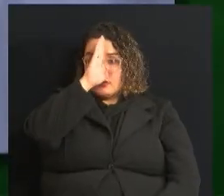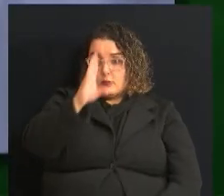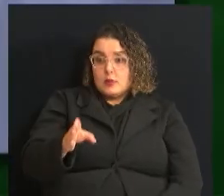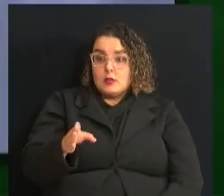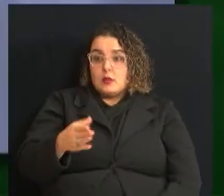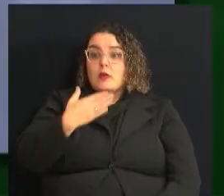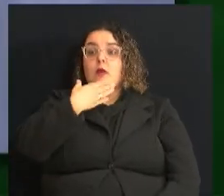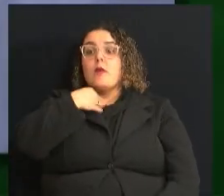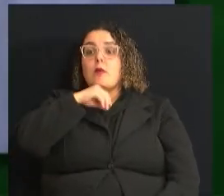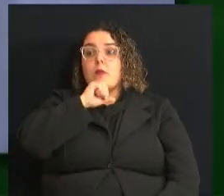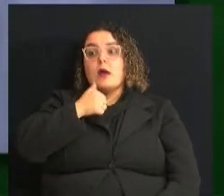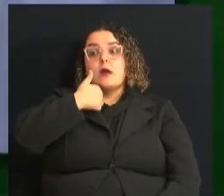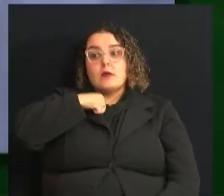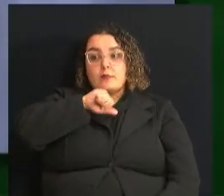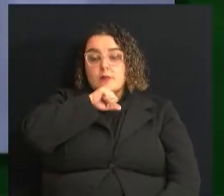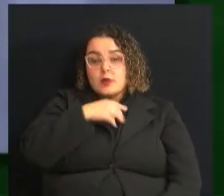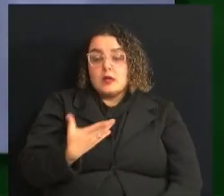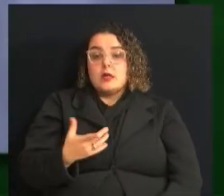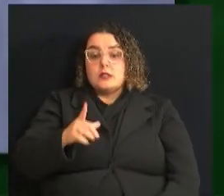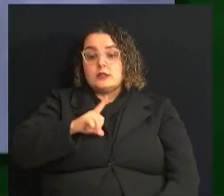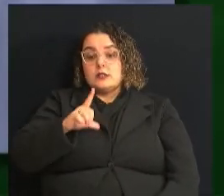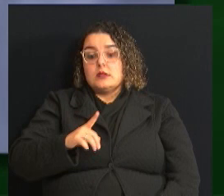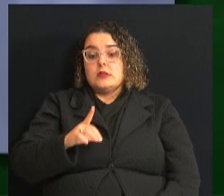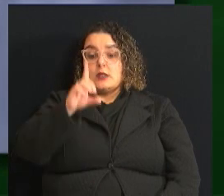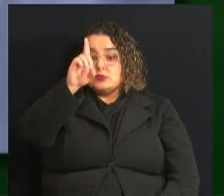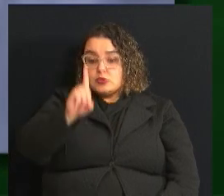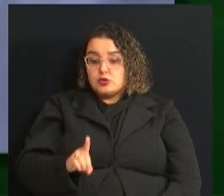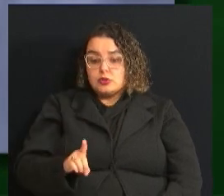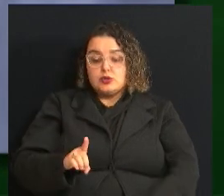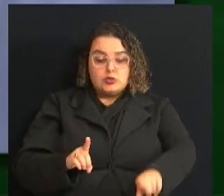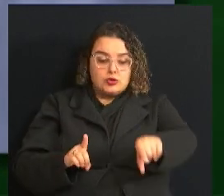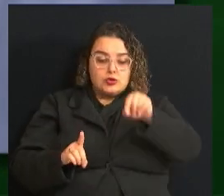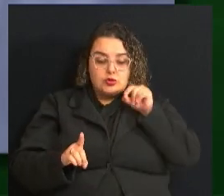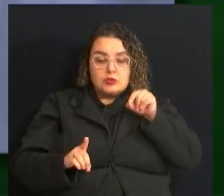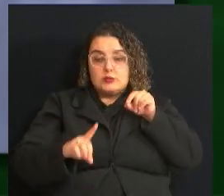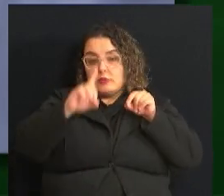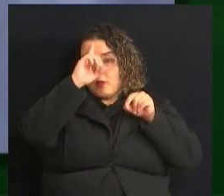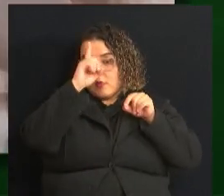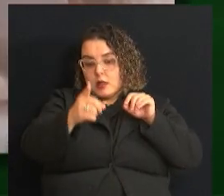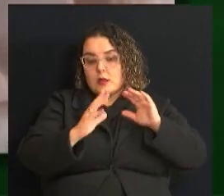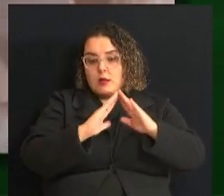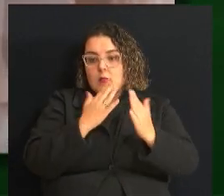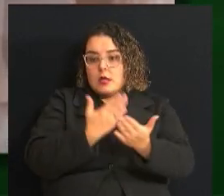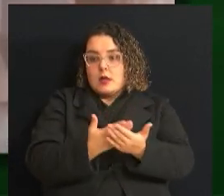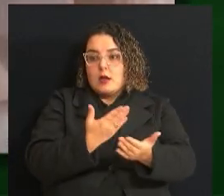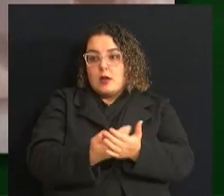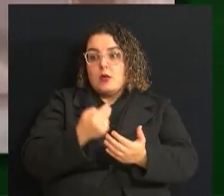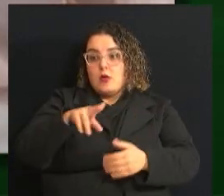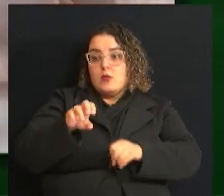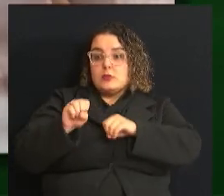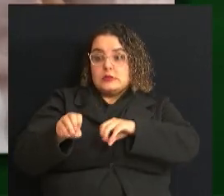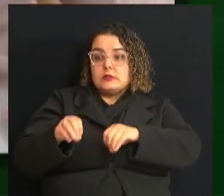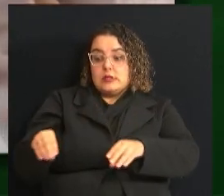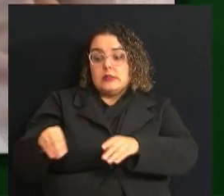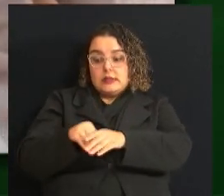pais, né, as famílias tenham o direito de escolher se vão enviar os filhos para a escola ou se vão ensinar os filhos em casa,